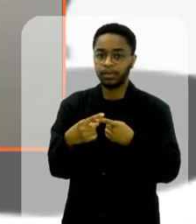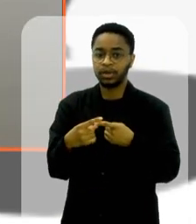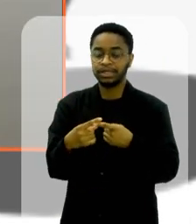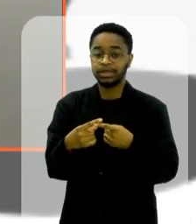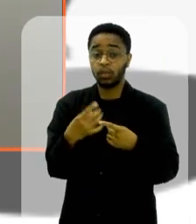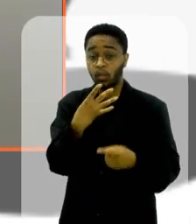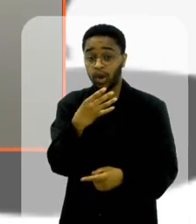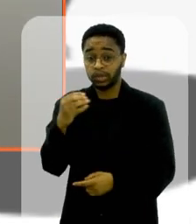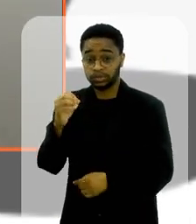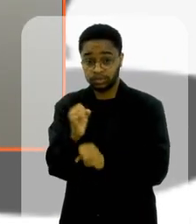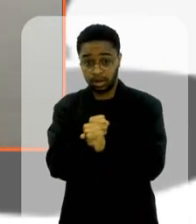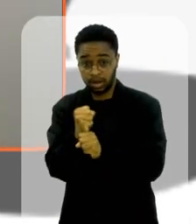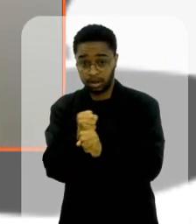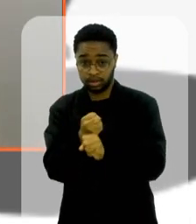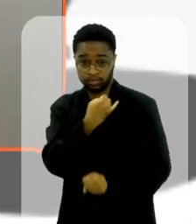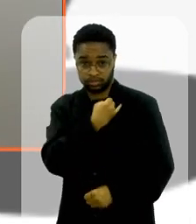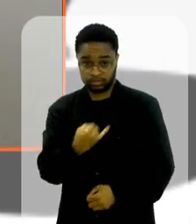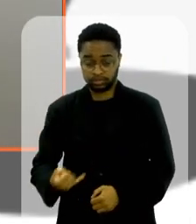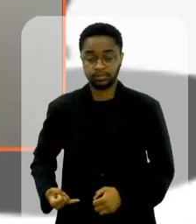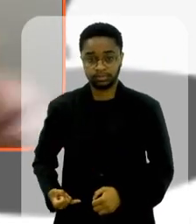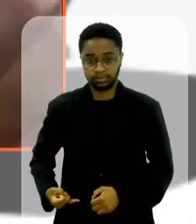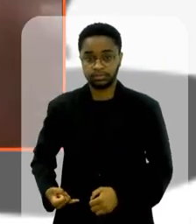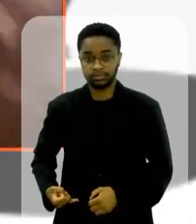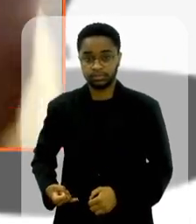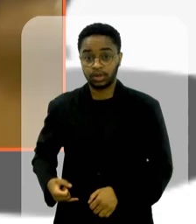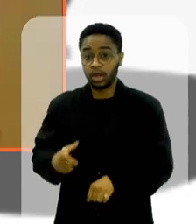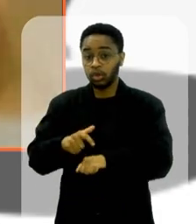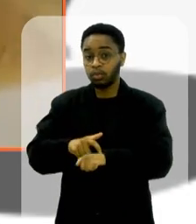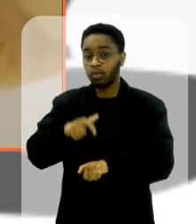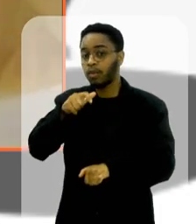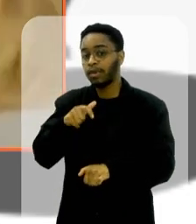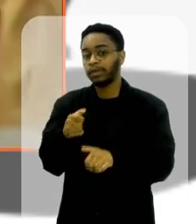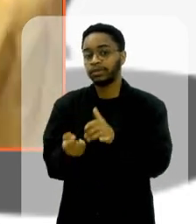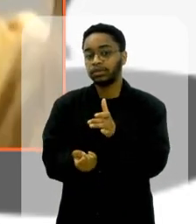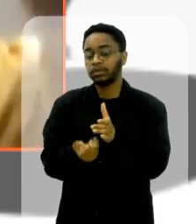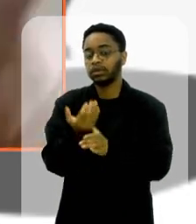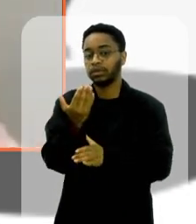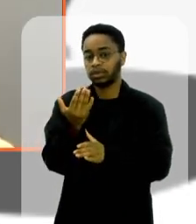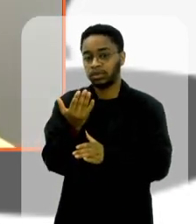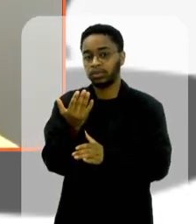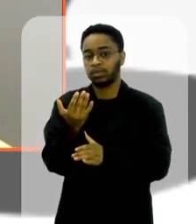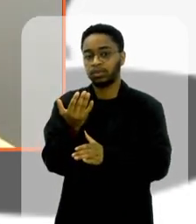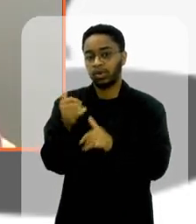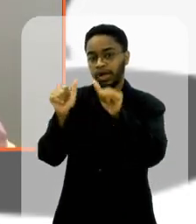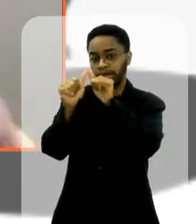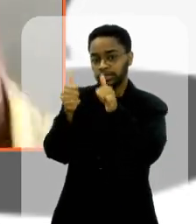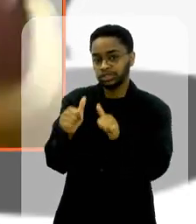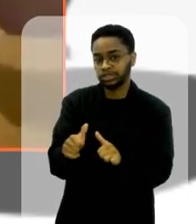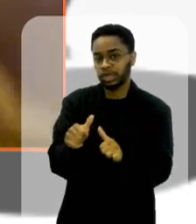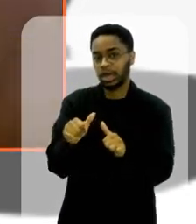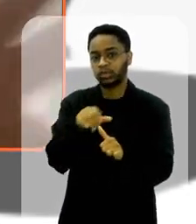quarto centenário da Ilha do Governador, quando foi feita